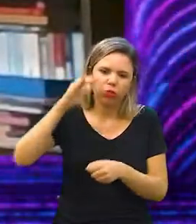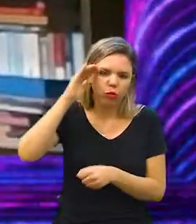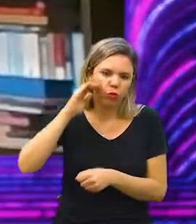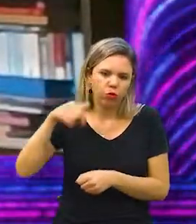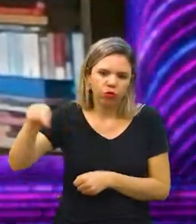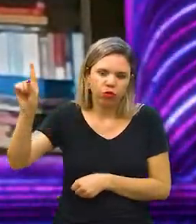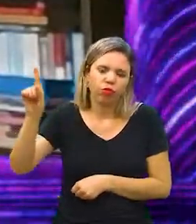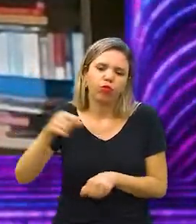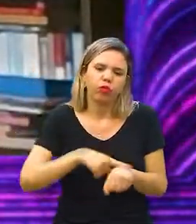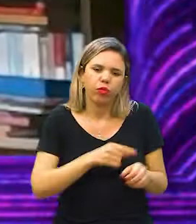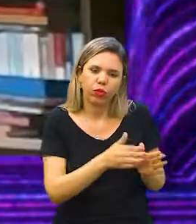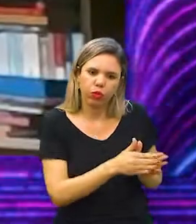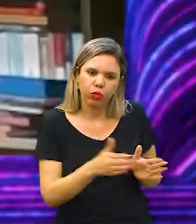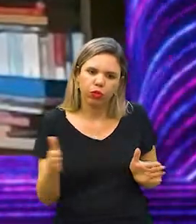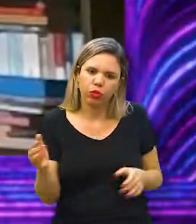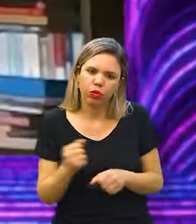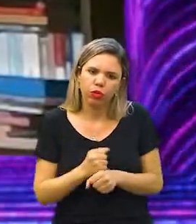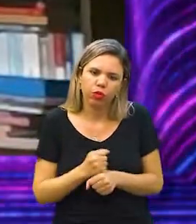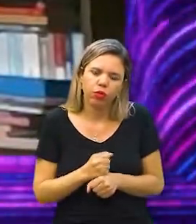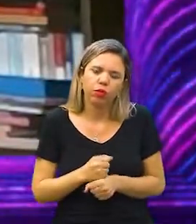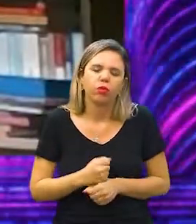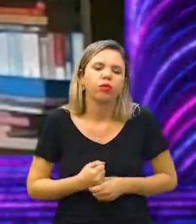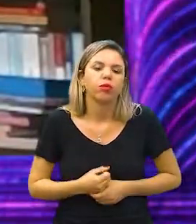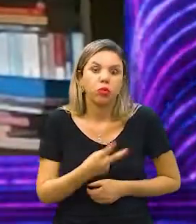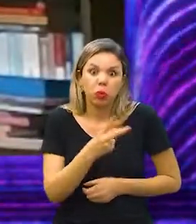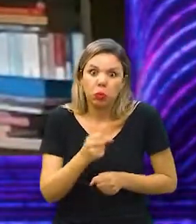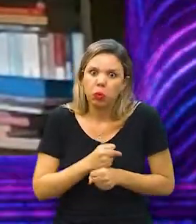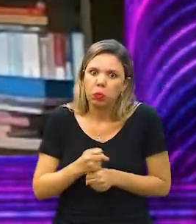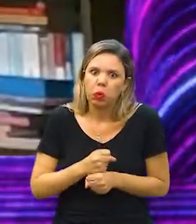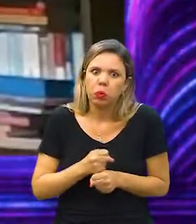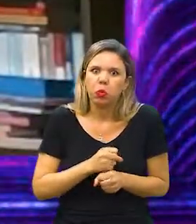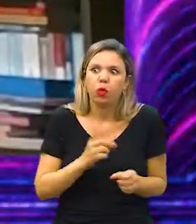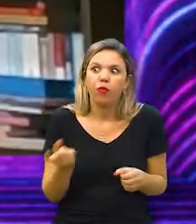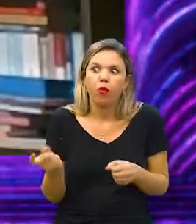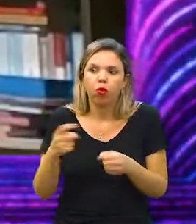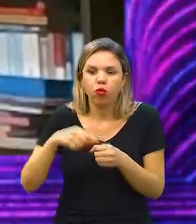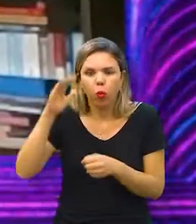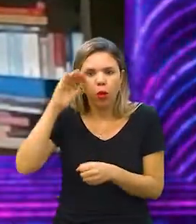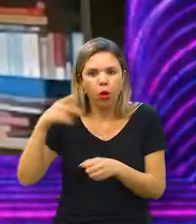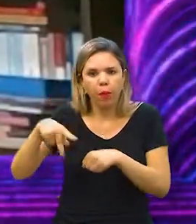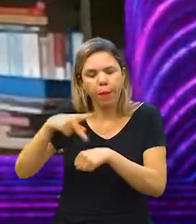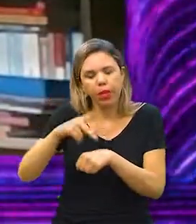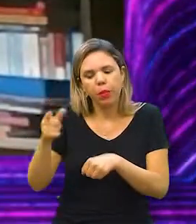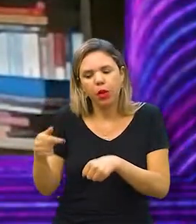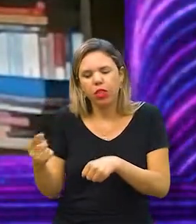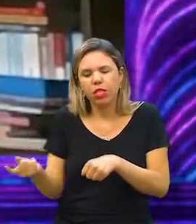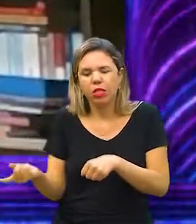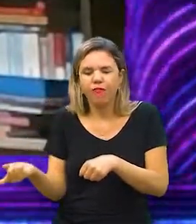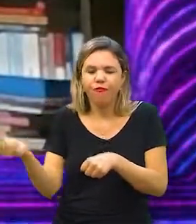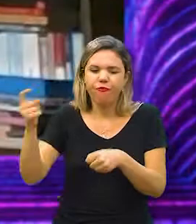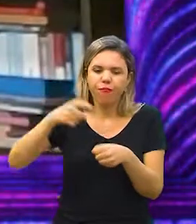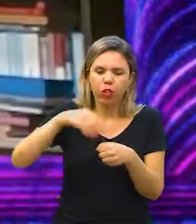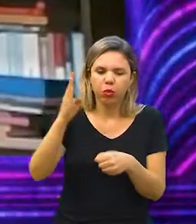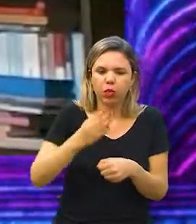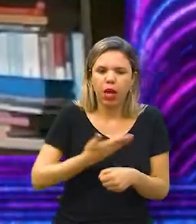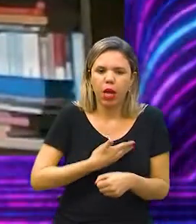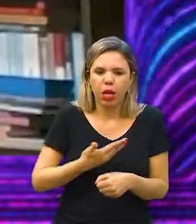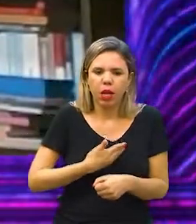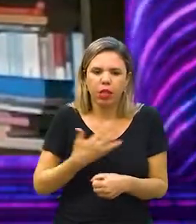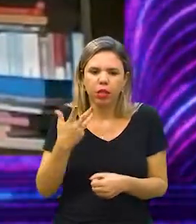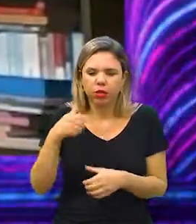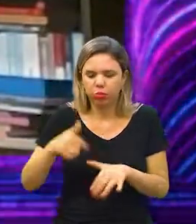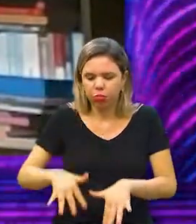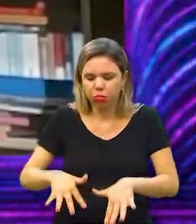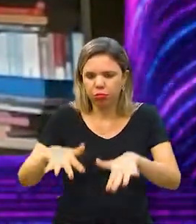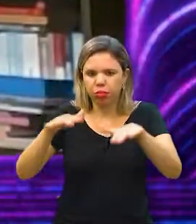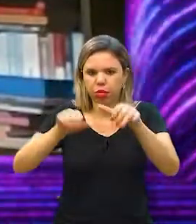Coreia. Passa um tempo, aproximadamente 20 anos, e aí, quando ele volta ao Brasil, aquela amizade bonitinha